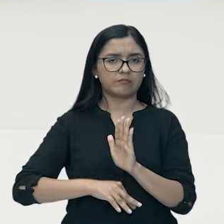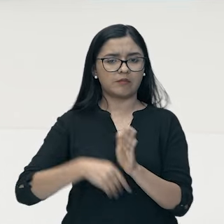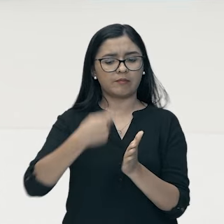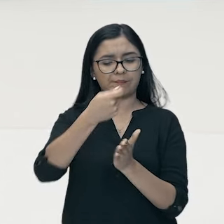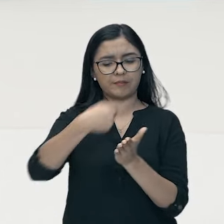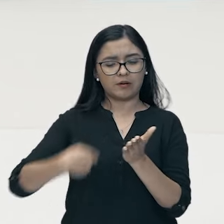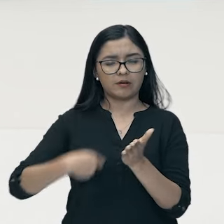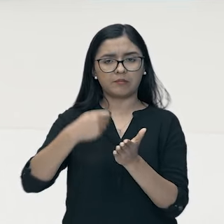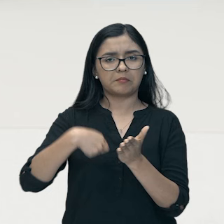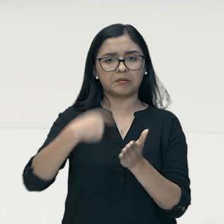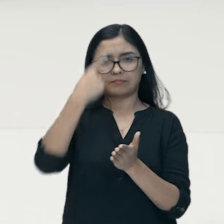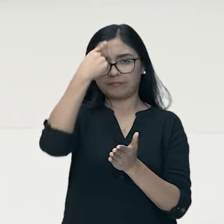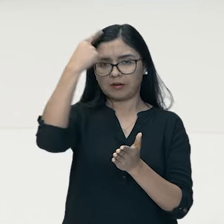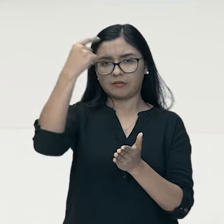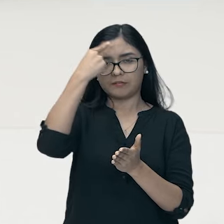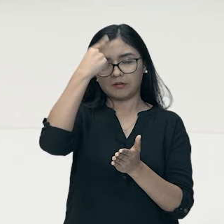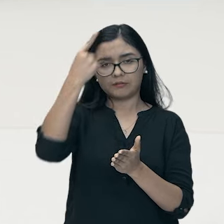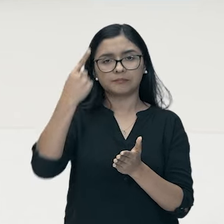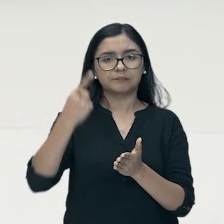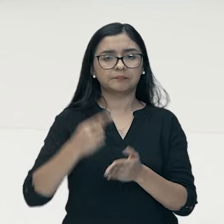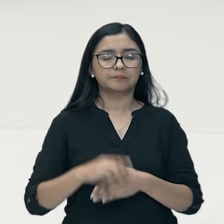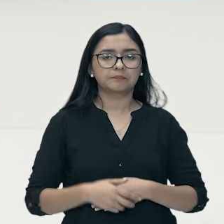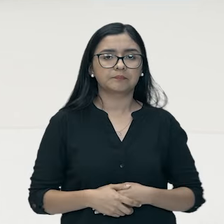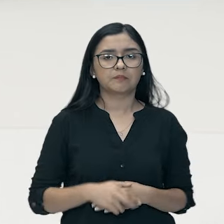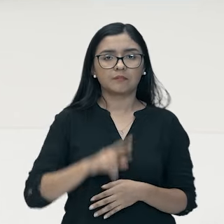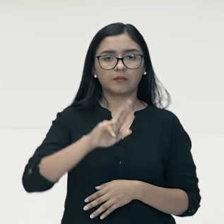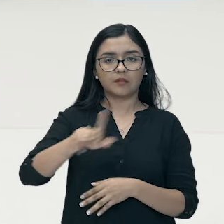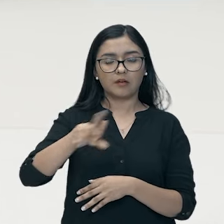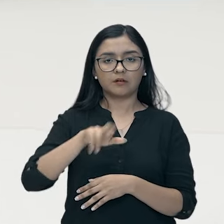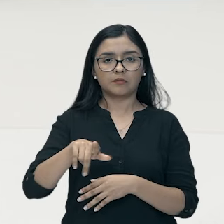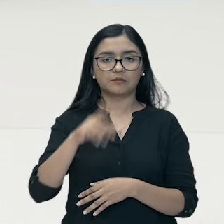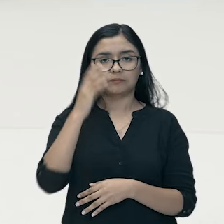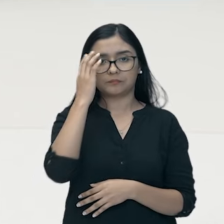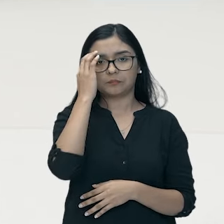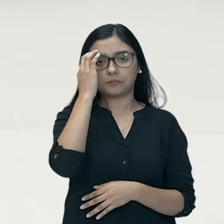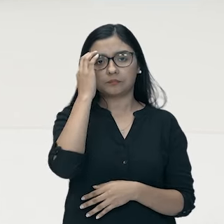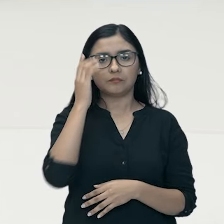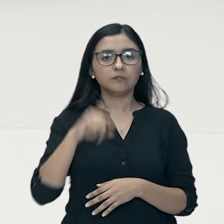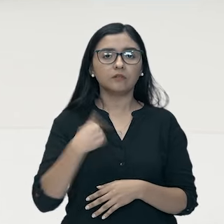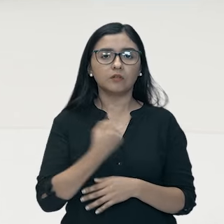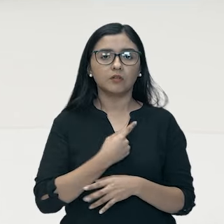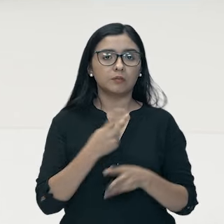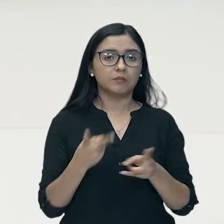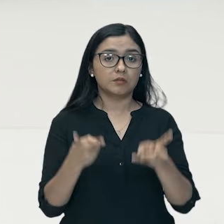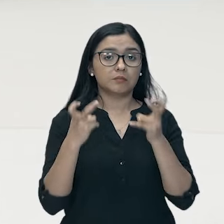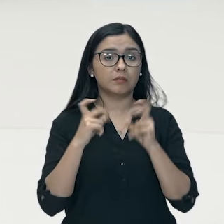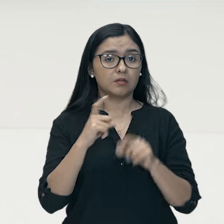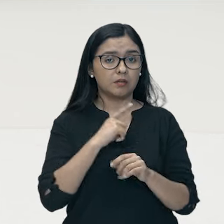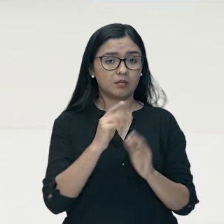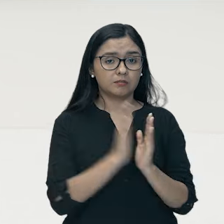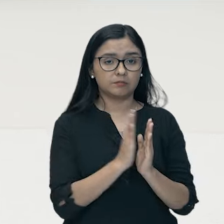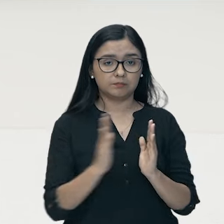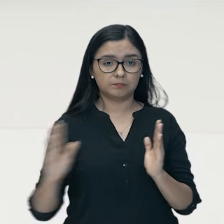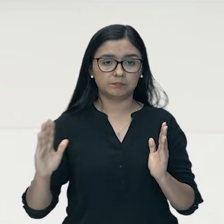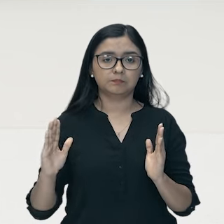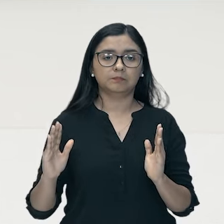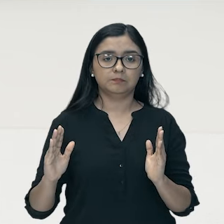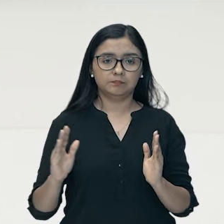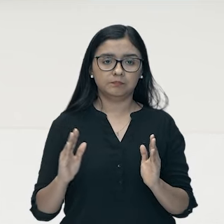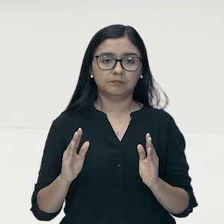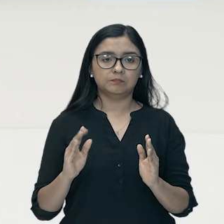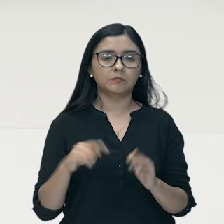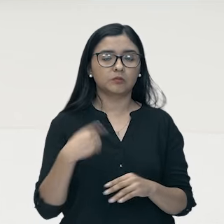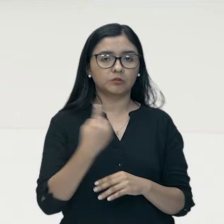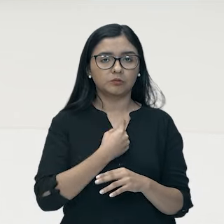na minha cabeça sabe professora agora vou escrever o mon de texto não não é assim que acontece a gente vai ver que existem alguns processos que fazem com que nós